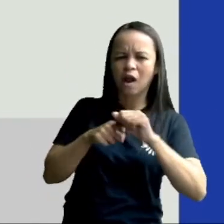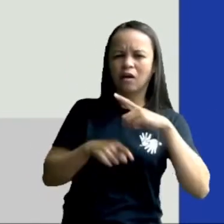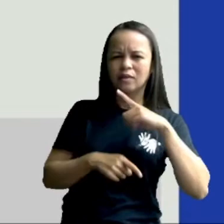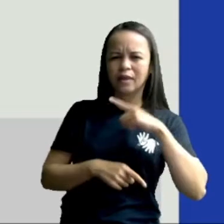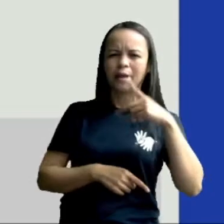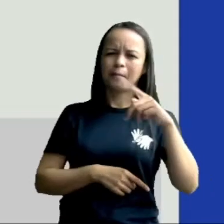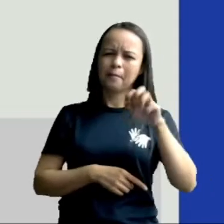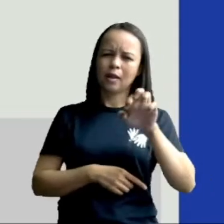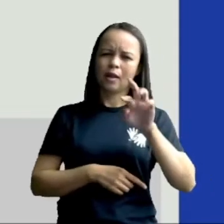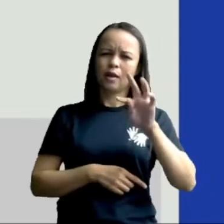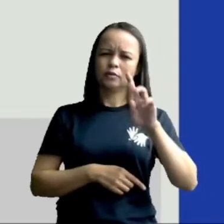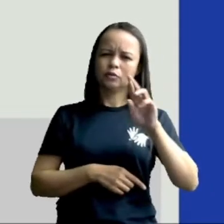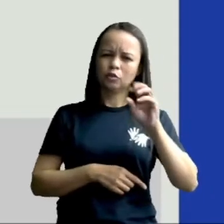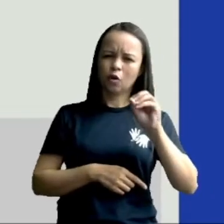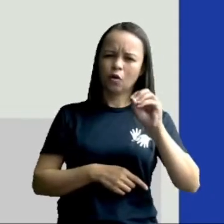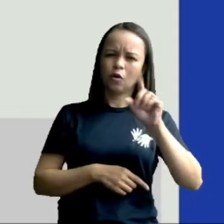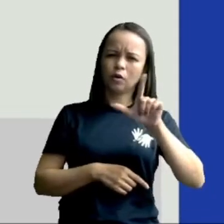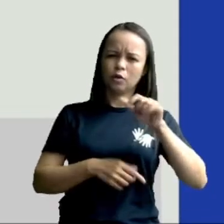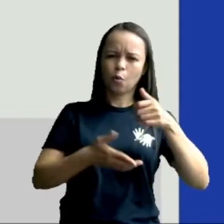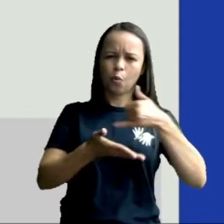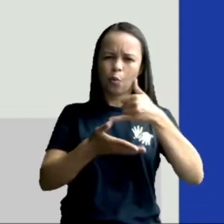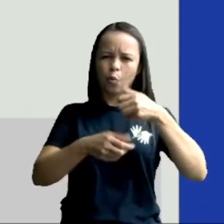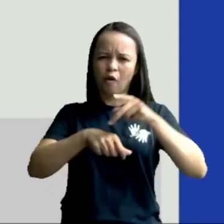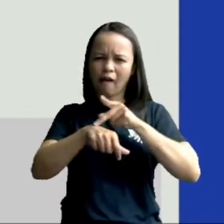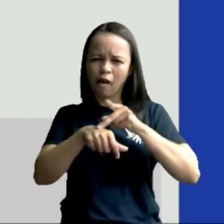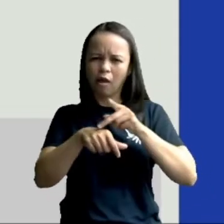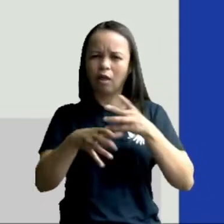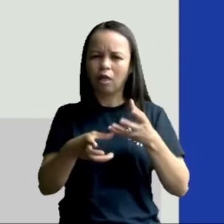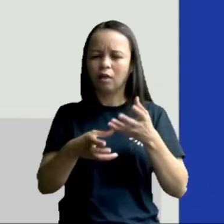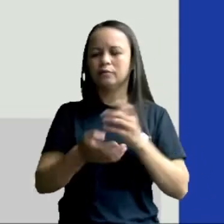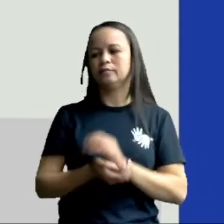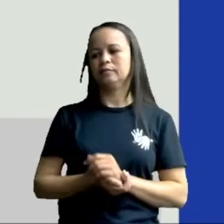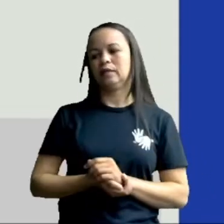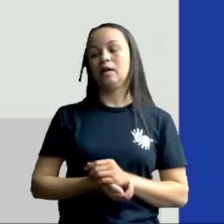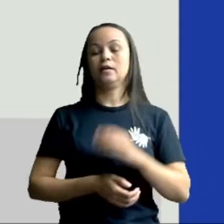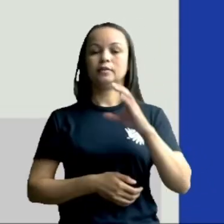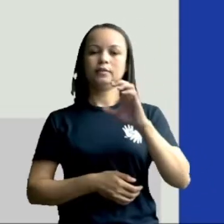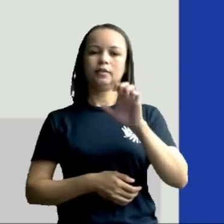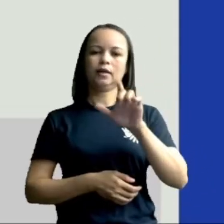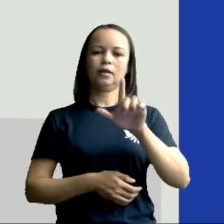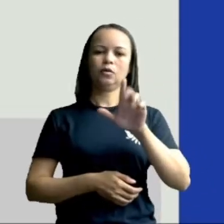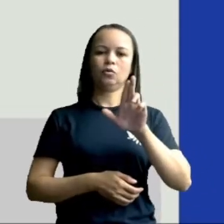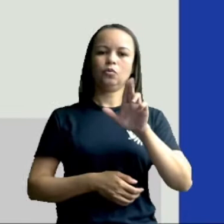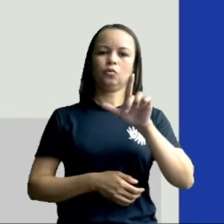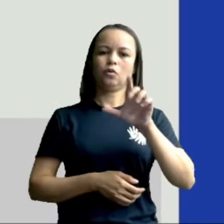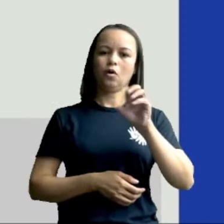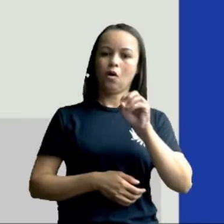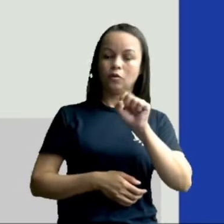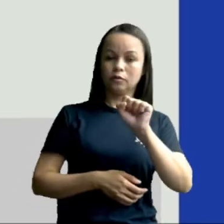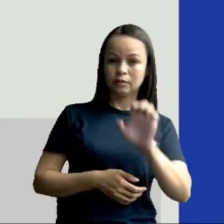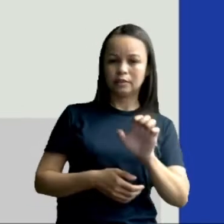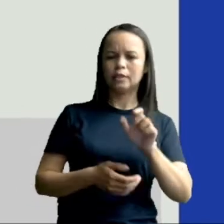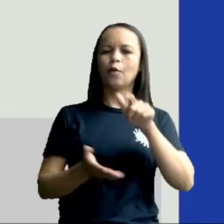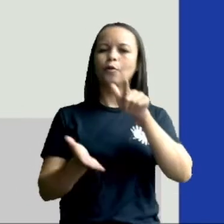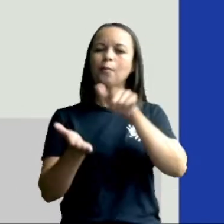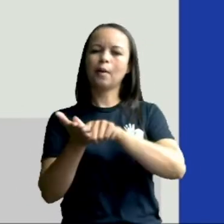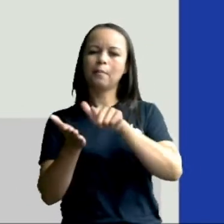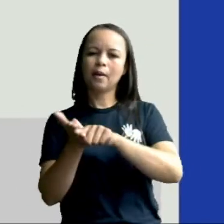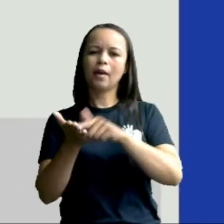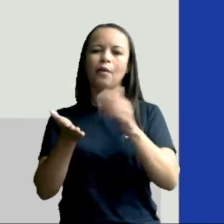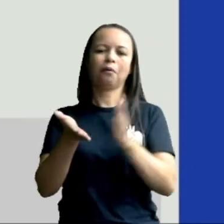Tá vendo? Para você ver, tá vendo? A celulose, que é o papel, caderno,